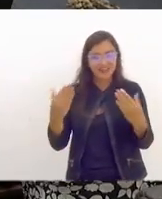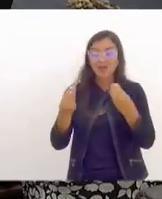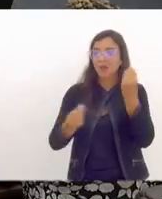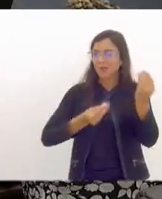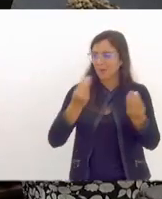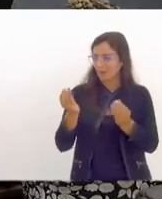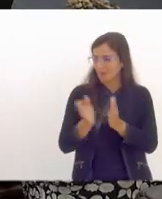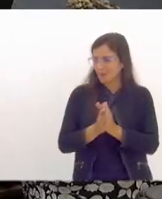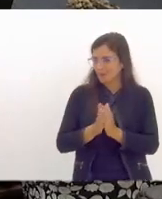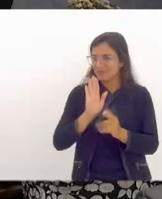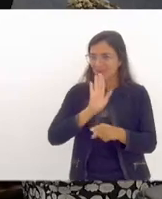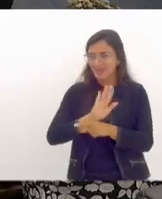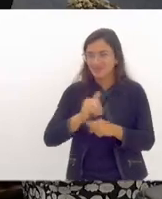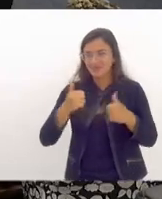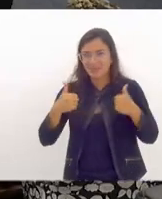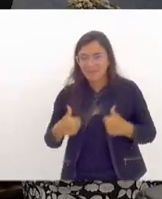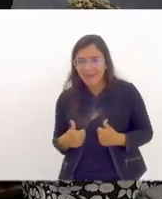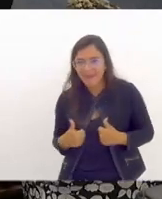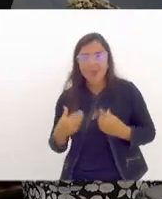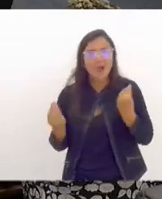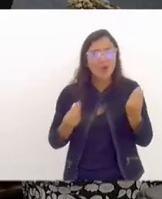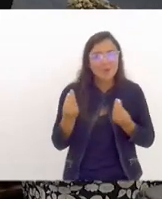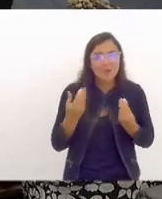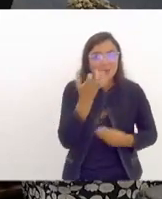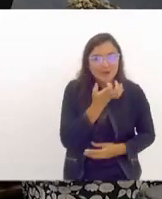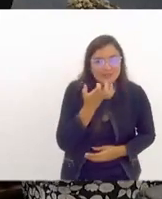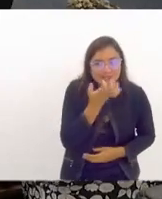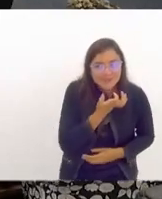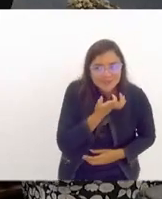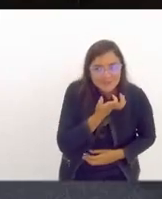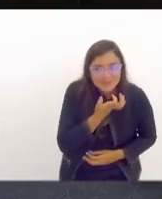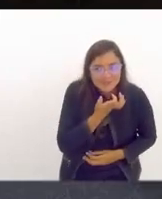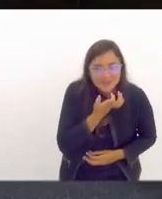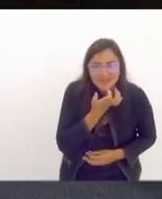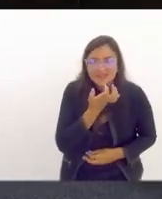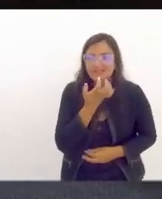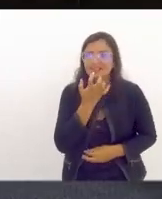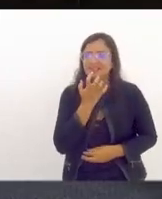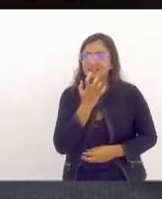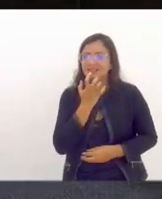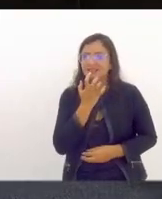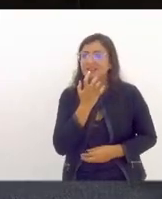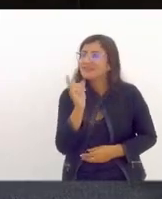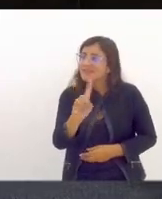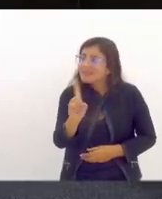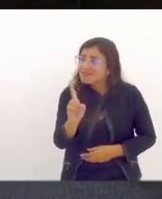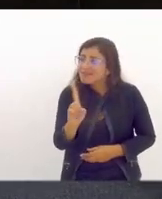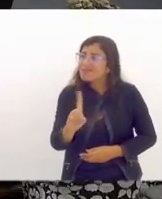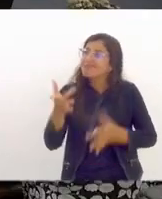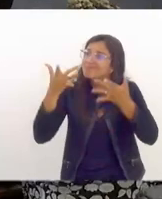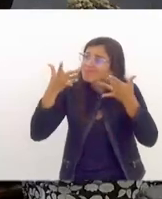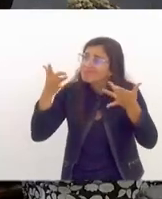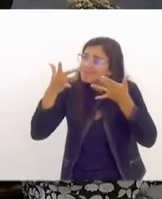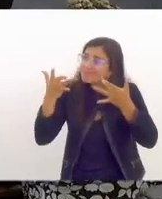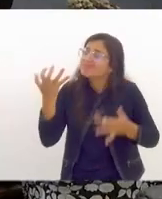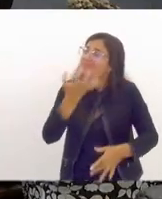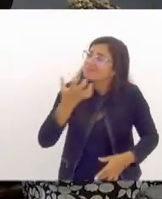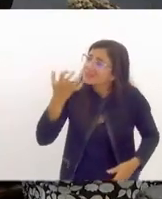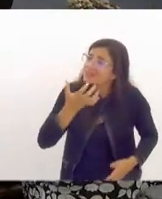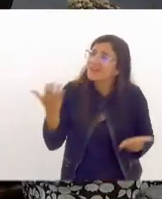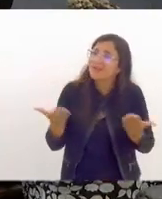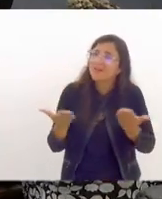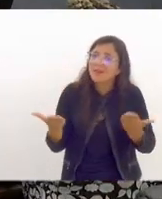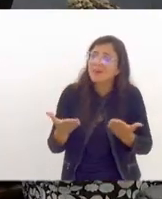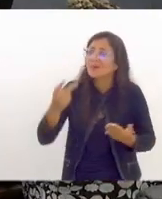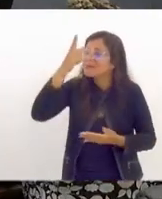de defesa um pouco mais a música Tem uma atração para cantar uma música agora